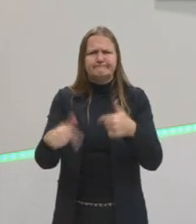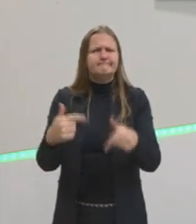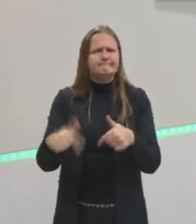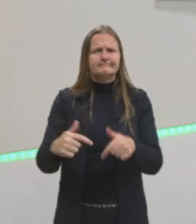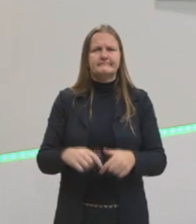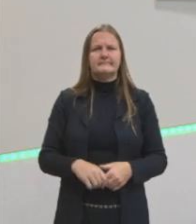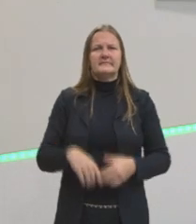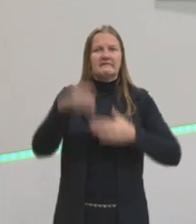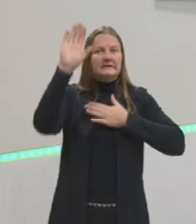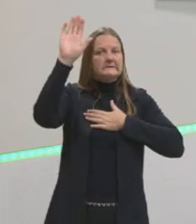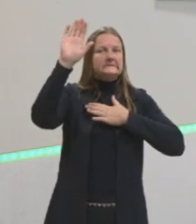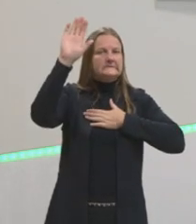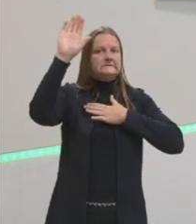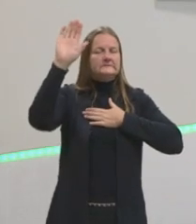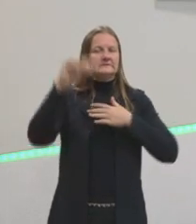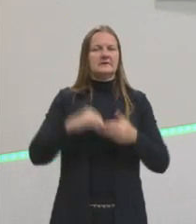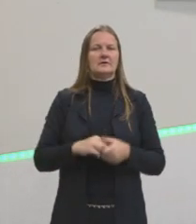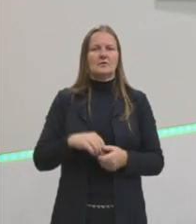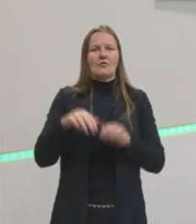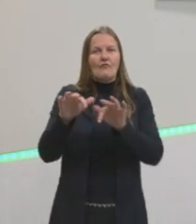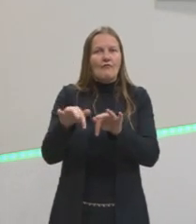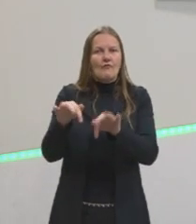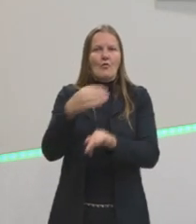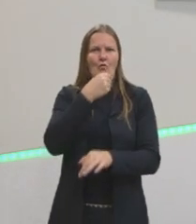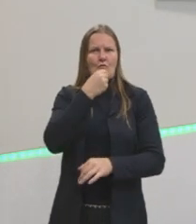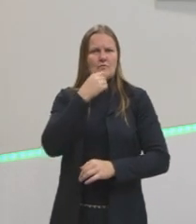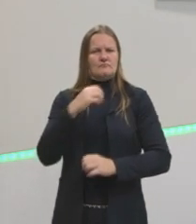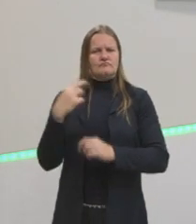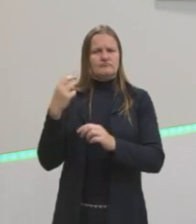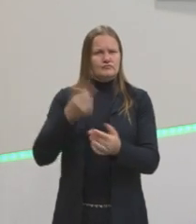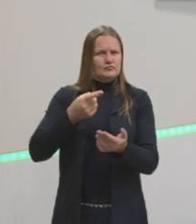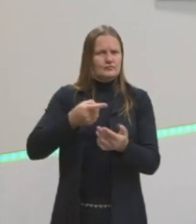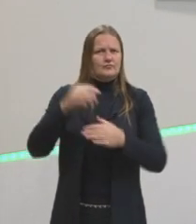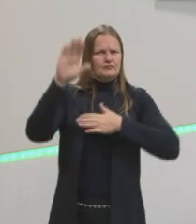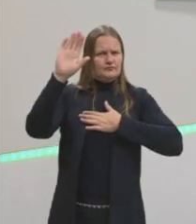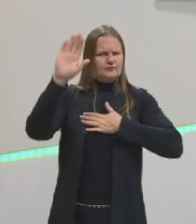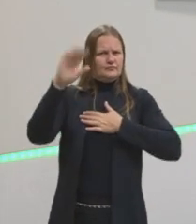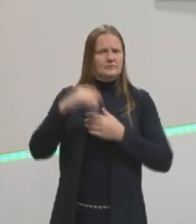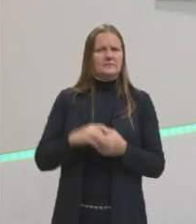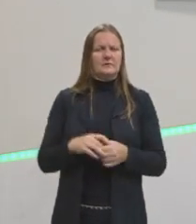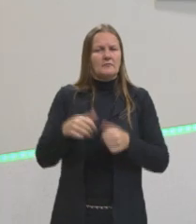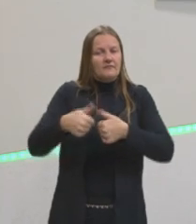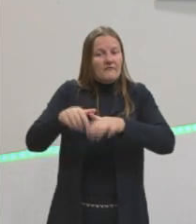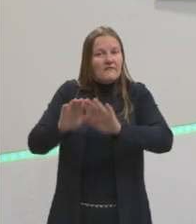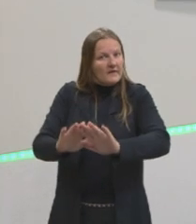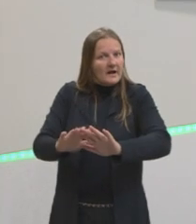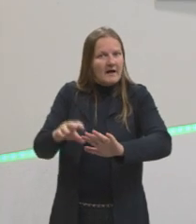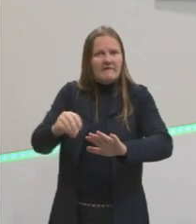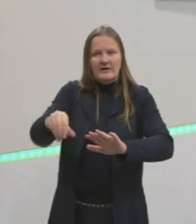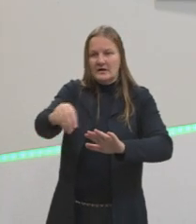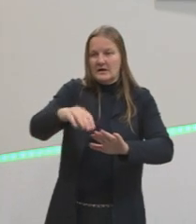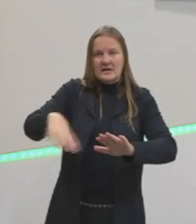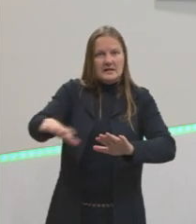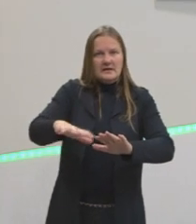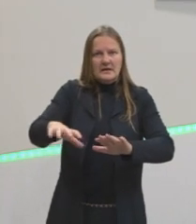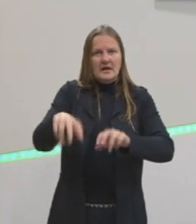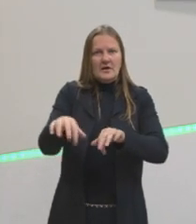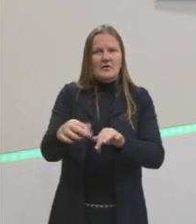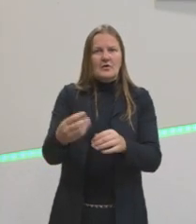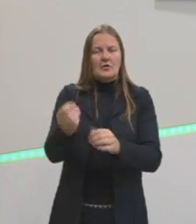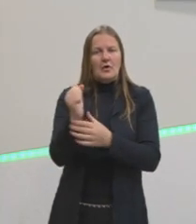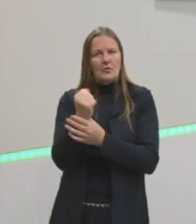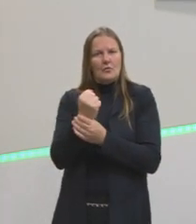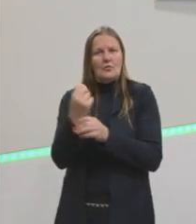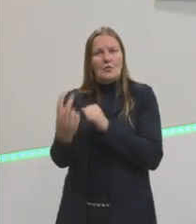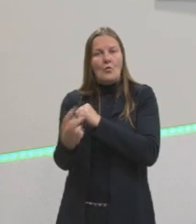série de juramentos ao Senhor feudal uma série de promessas ao Senhor feudal para permanecer aquela terra em troca